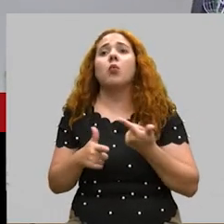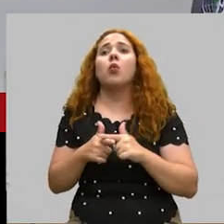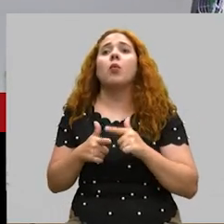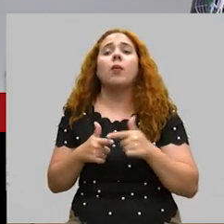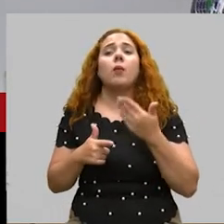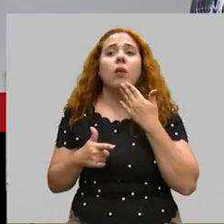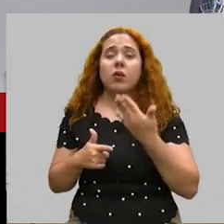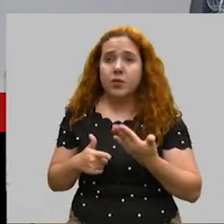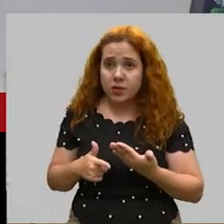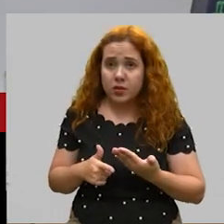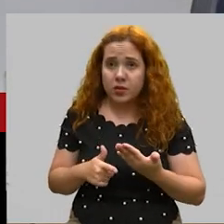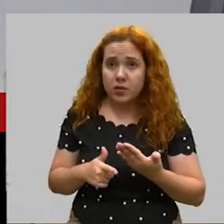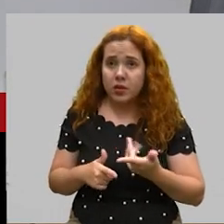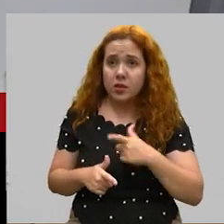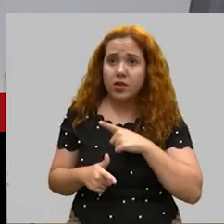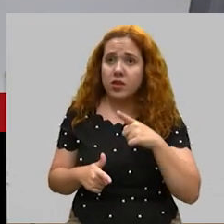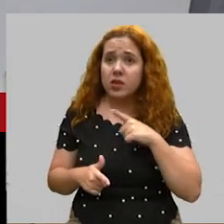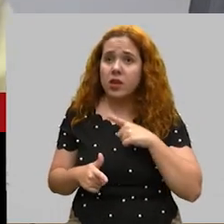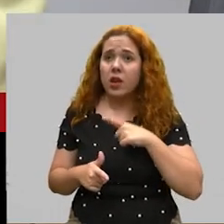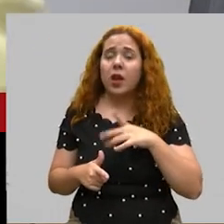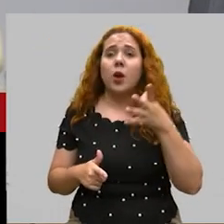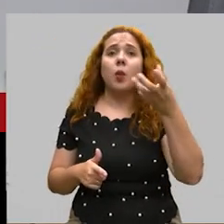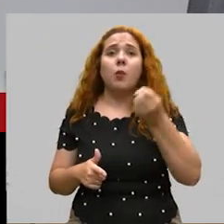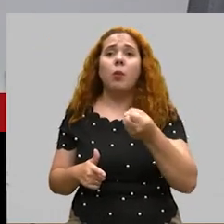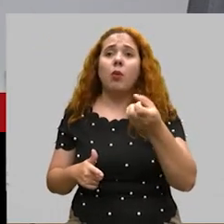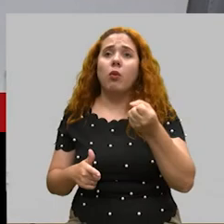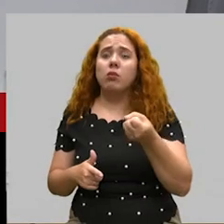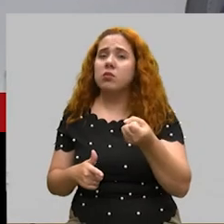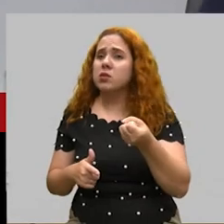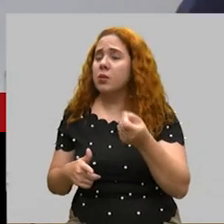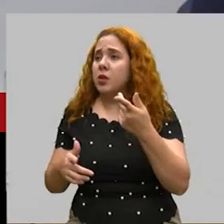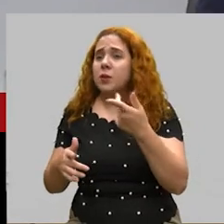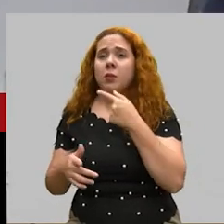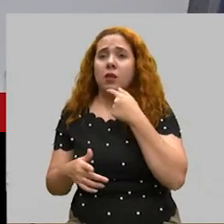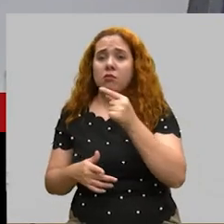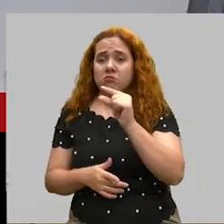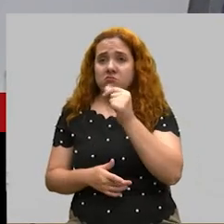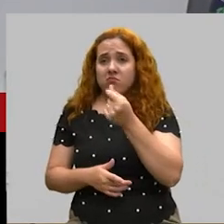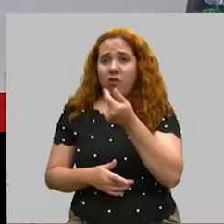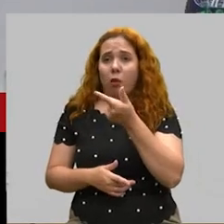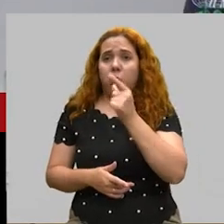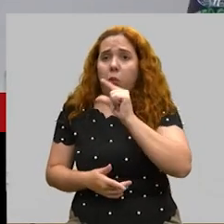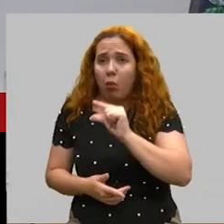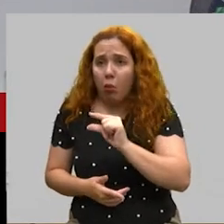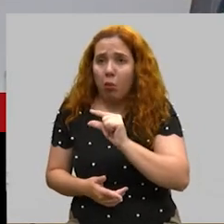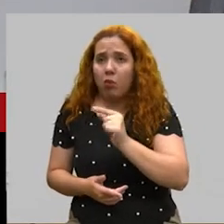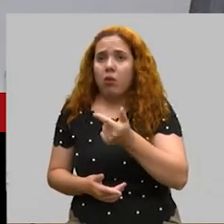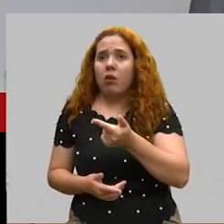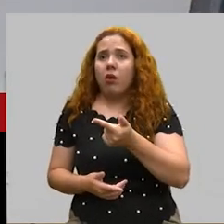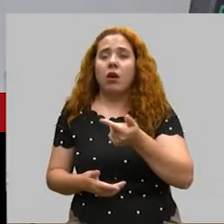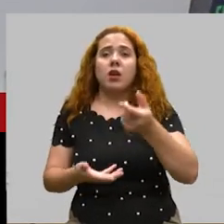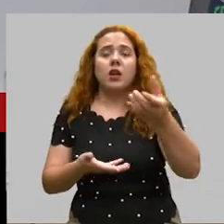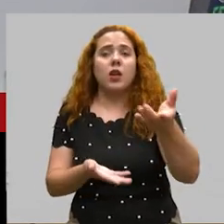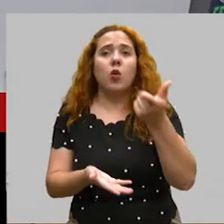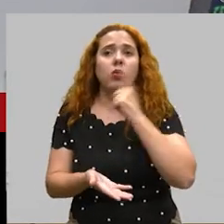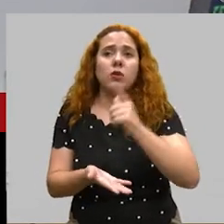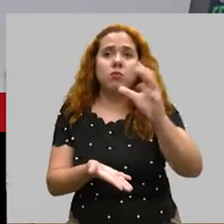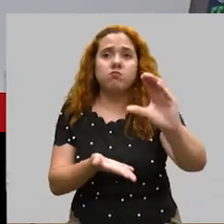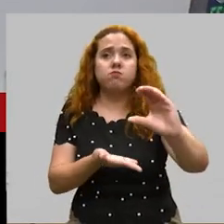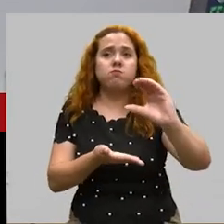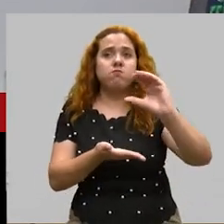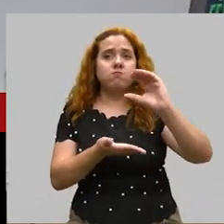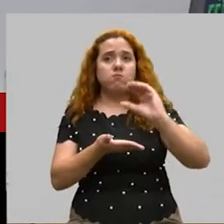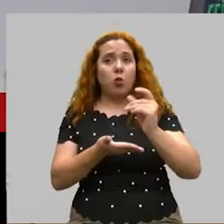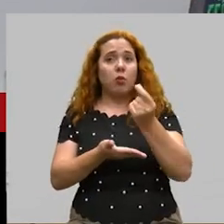estudante que tem em casa uma situação x financeira receber uma bolsa um auxílio para se